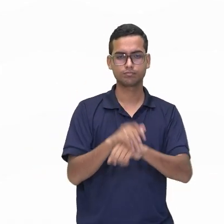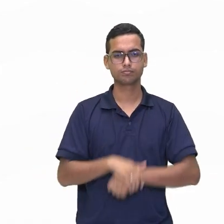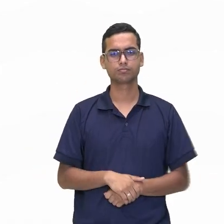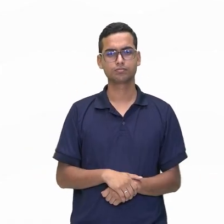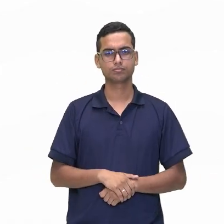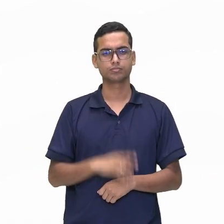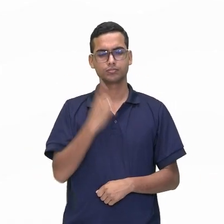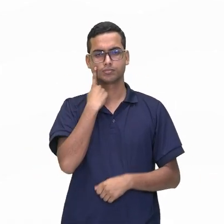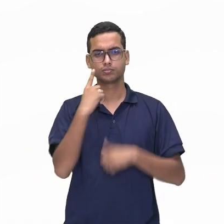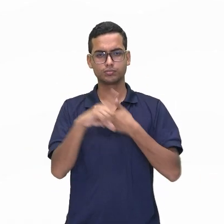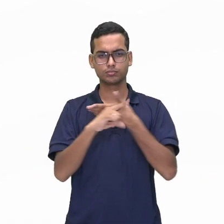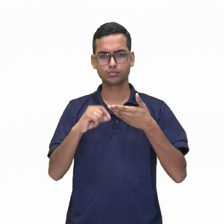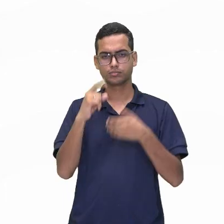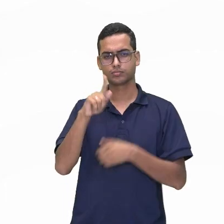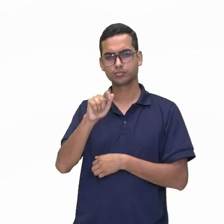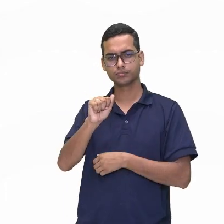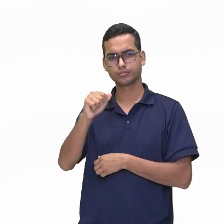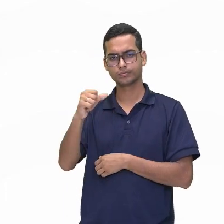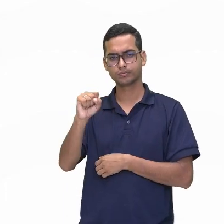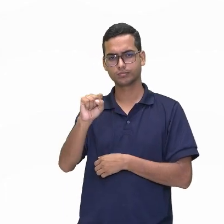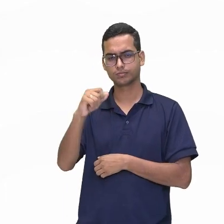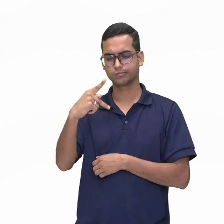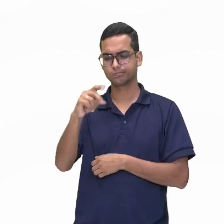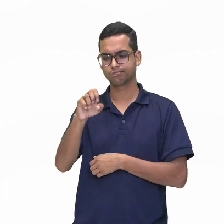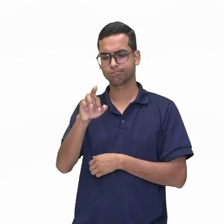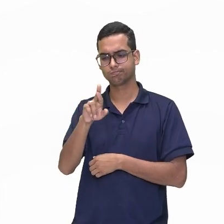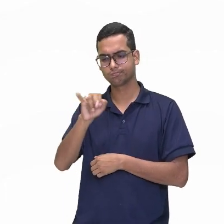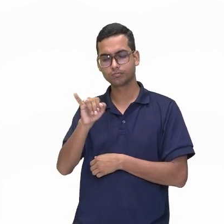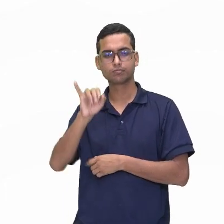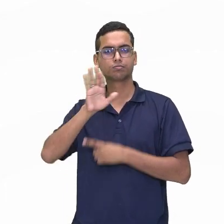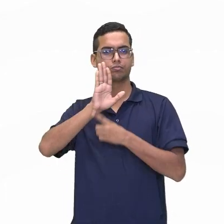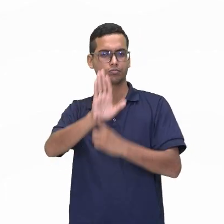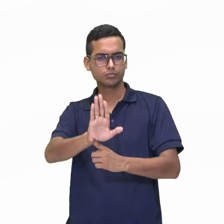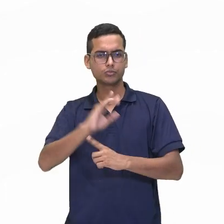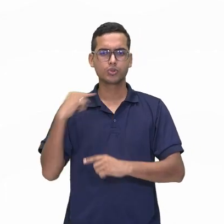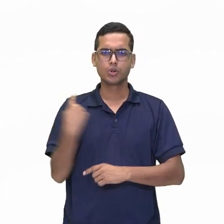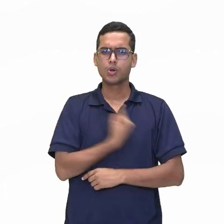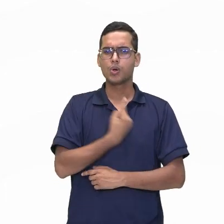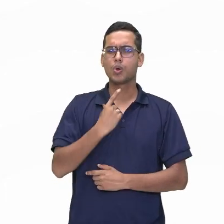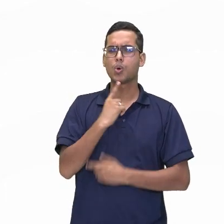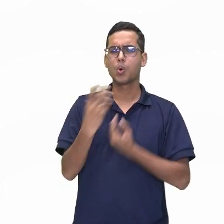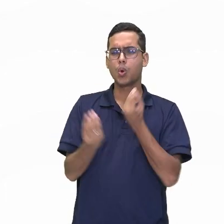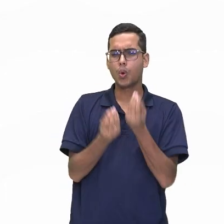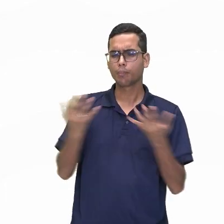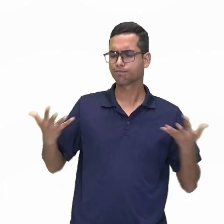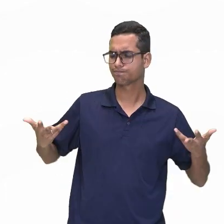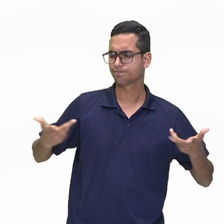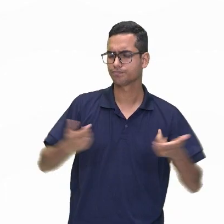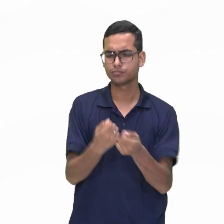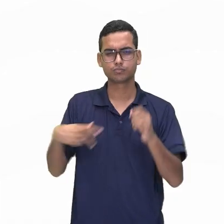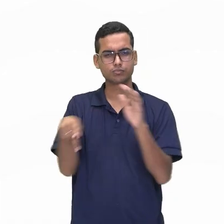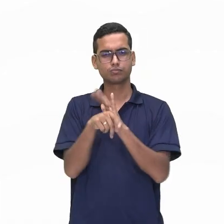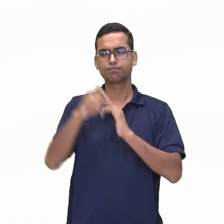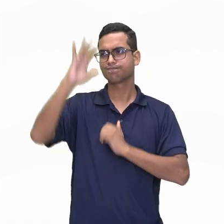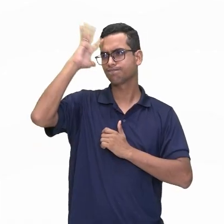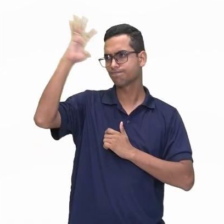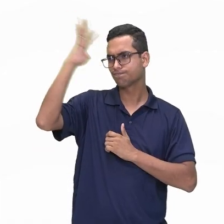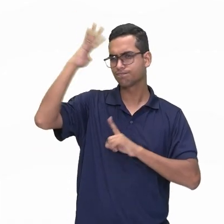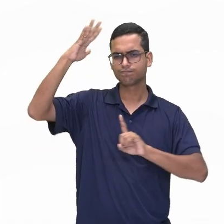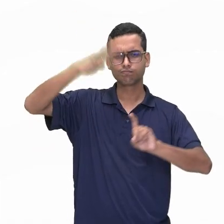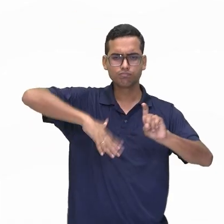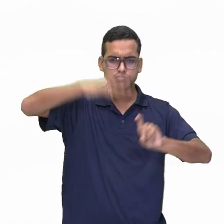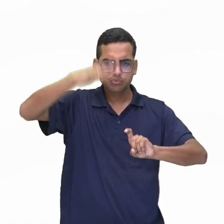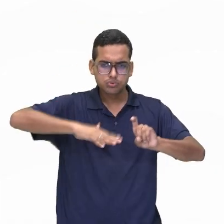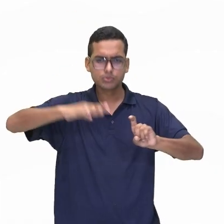traz é uma reflexão do que somos e o quão rico é todo esse imaginário das nossas lendas,